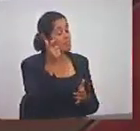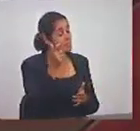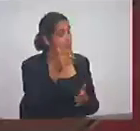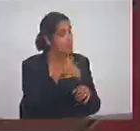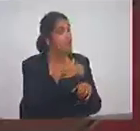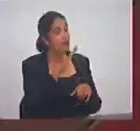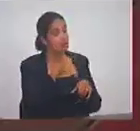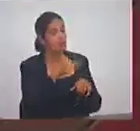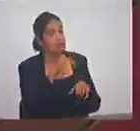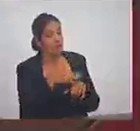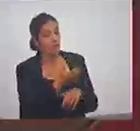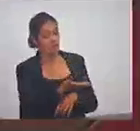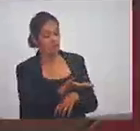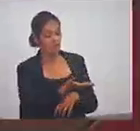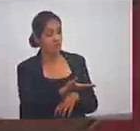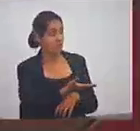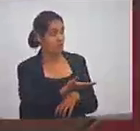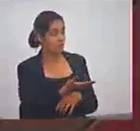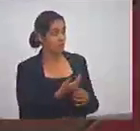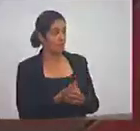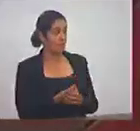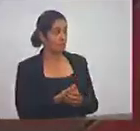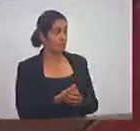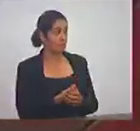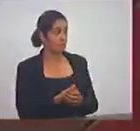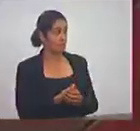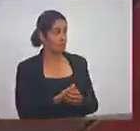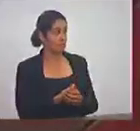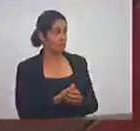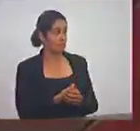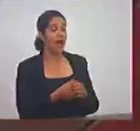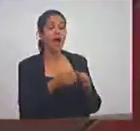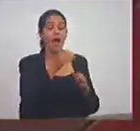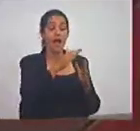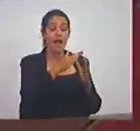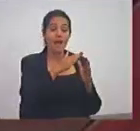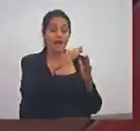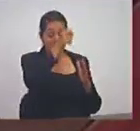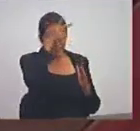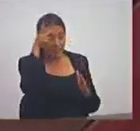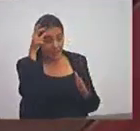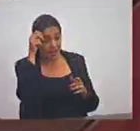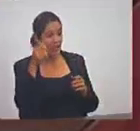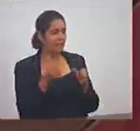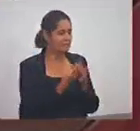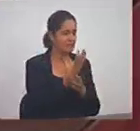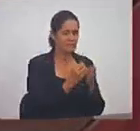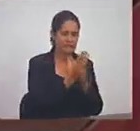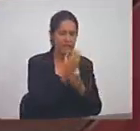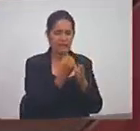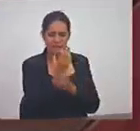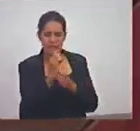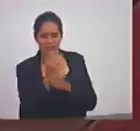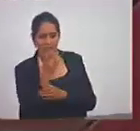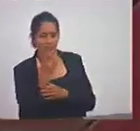depois vem projeto de lei para essa casa criando cargos. Está criando um cargo em comissão para artes cênicas. Nós estamos